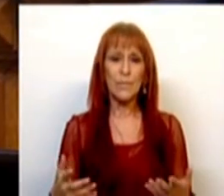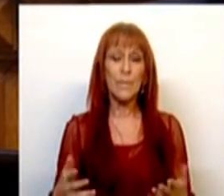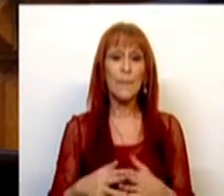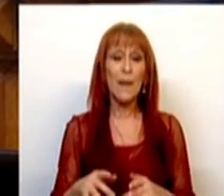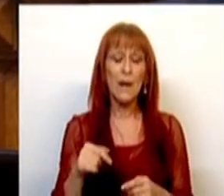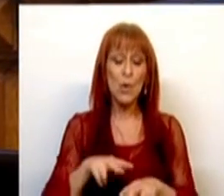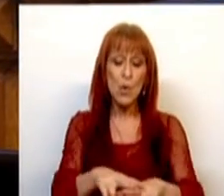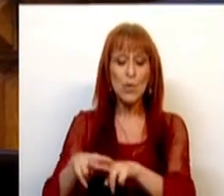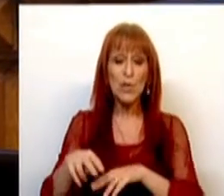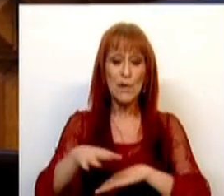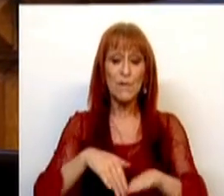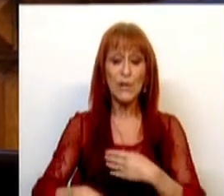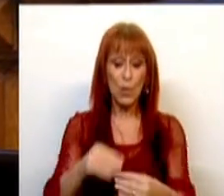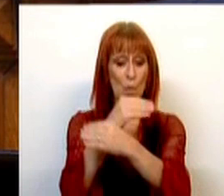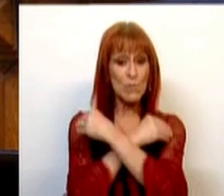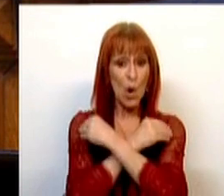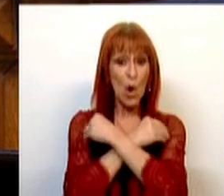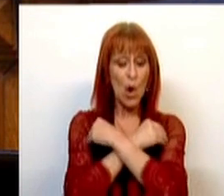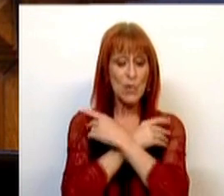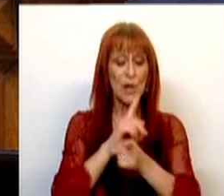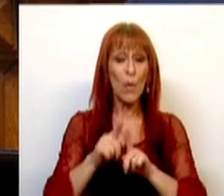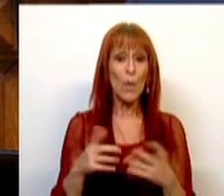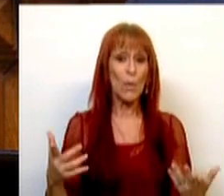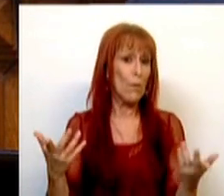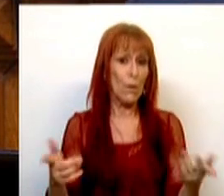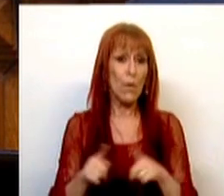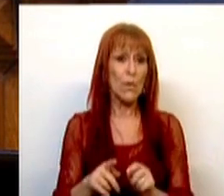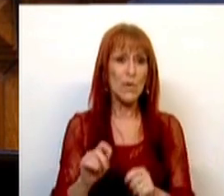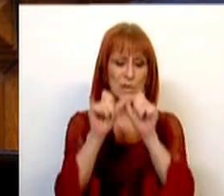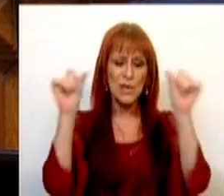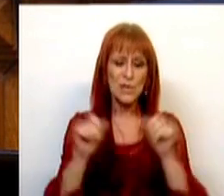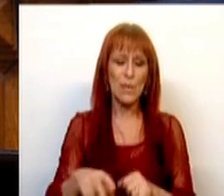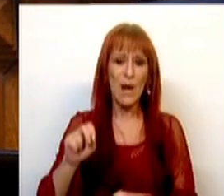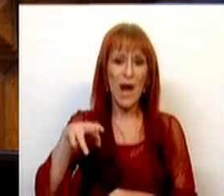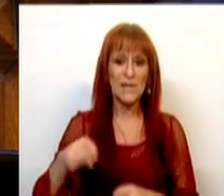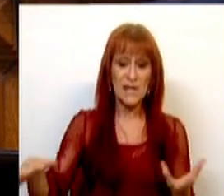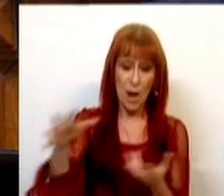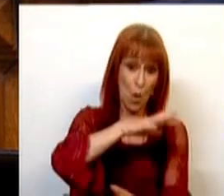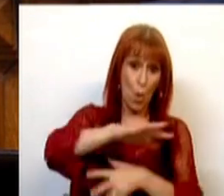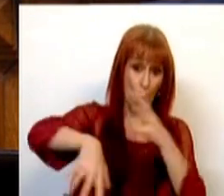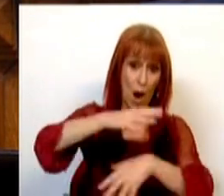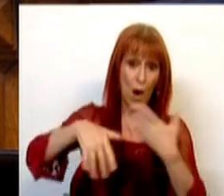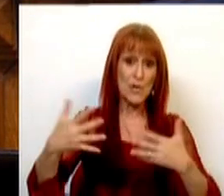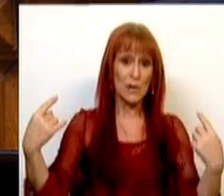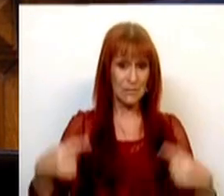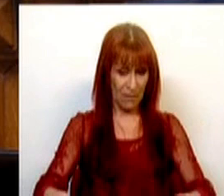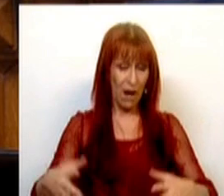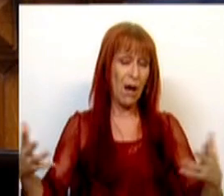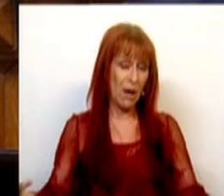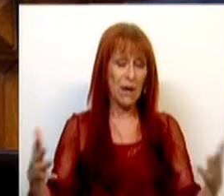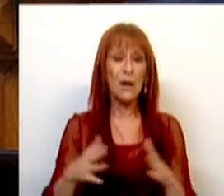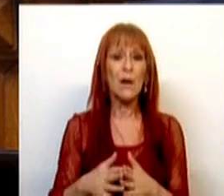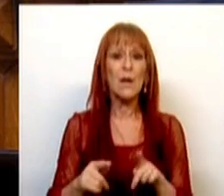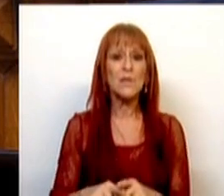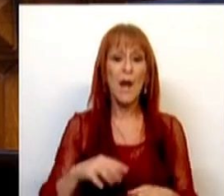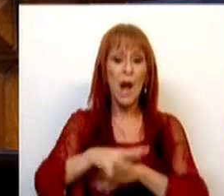O diagnóstico feito pelo Bloco de Esquerda é que isto, o Sistema Nacional de Saúde está um caos, o Serviço Nacional de Saúde está um caos, e